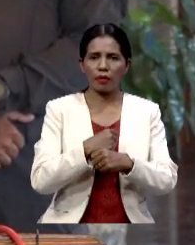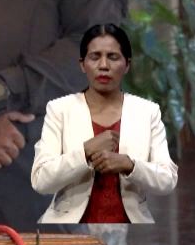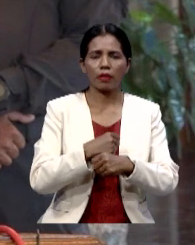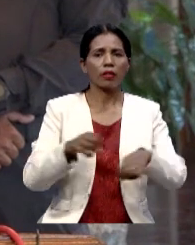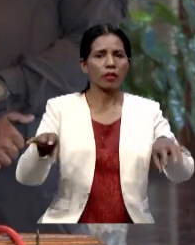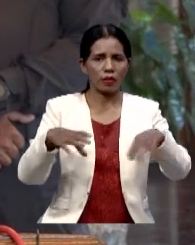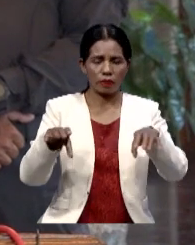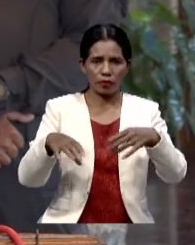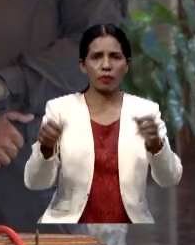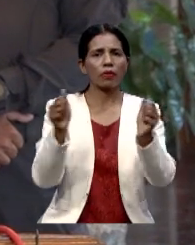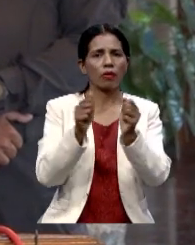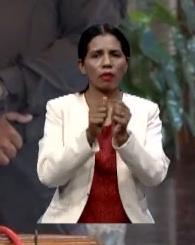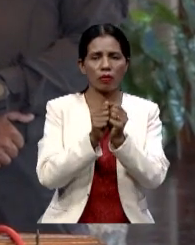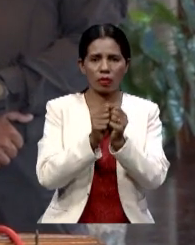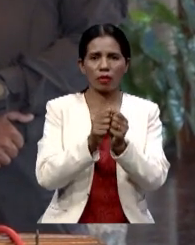nyaknar ho